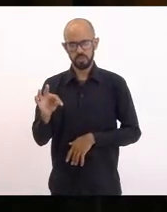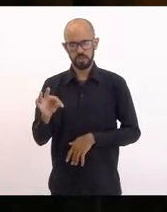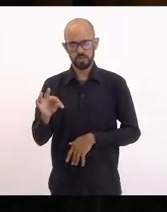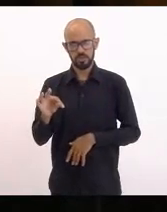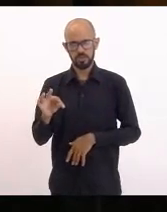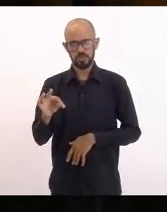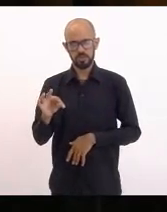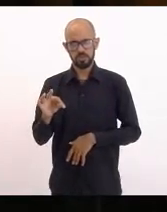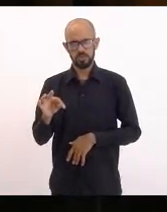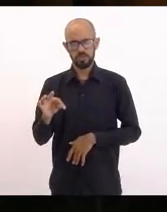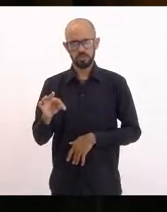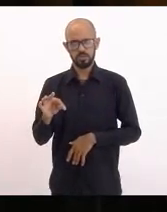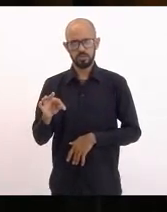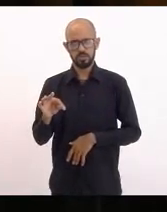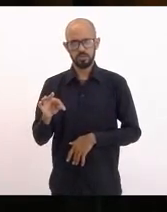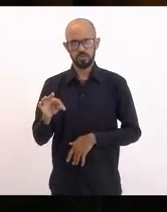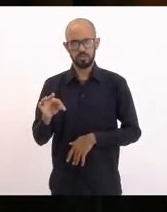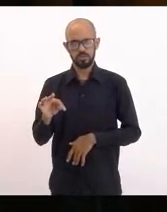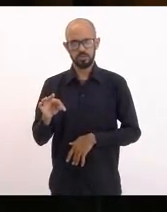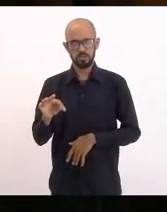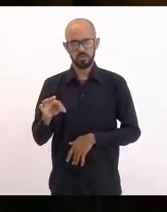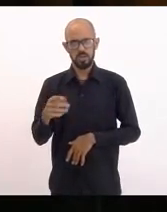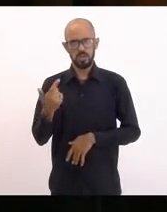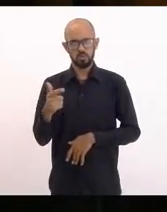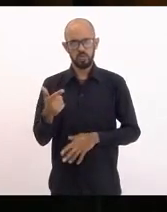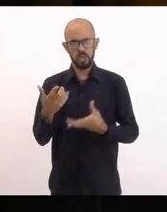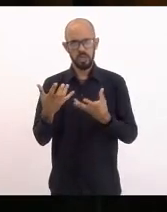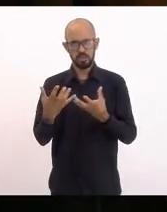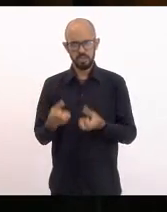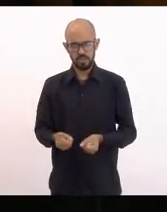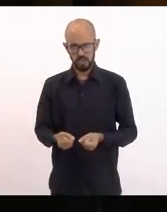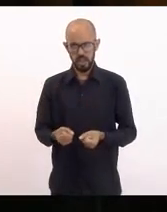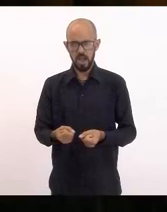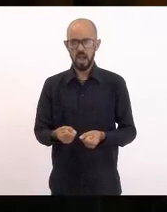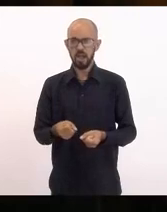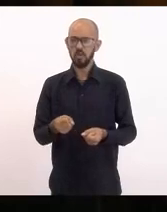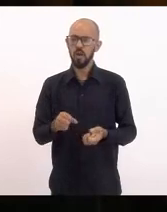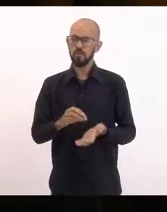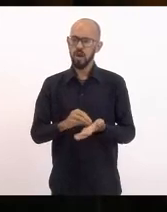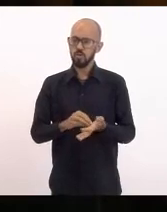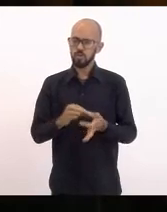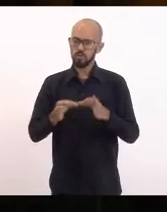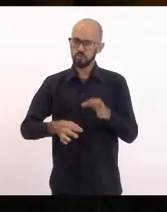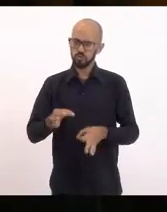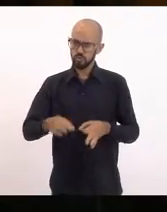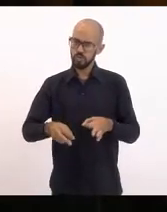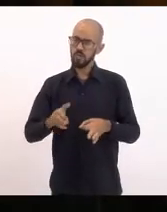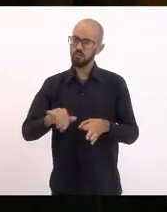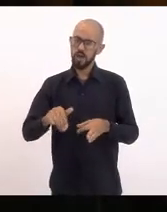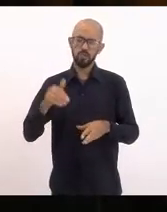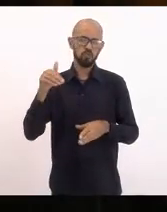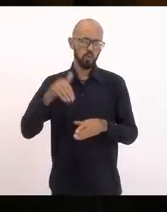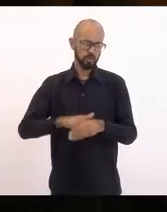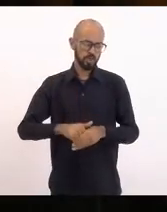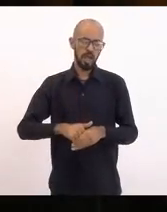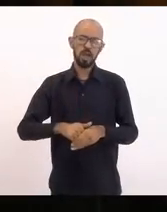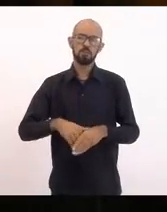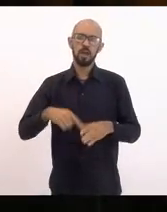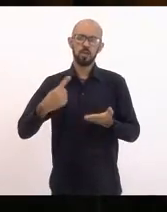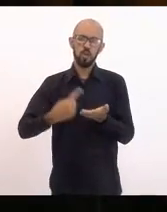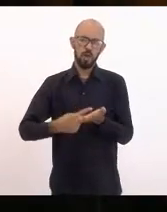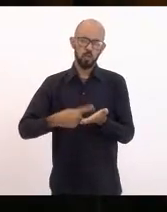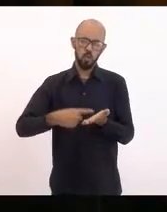a bancada do PT, embora inconformada com a injustiça que permanece, vai votar para que o acordo feito